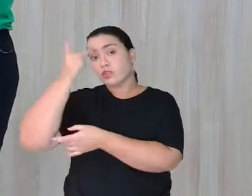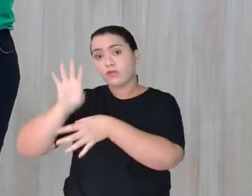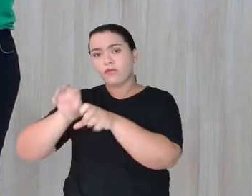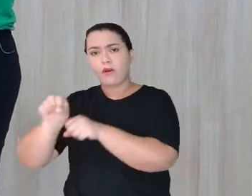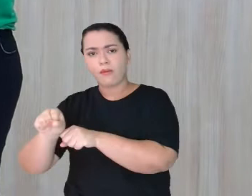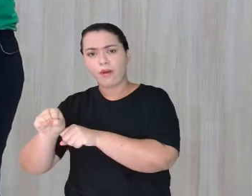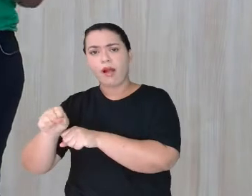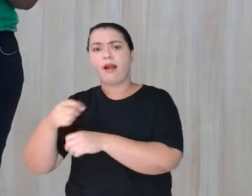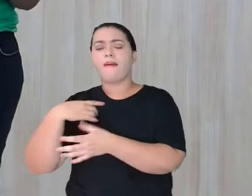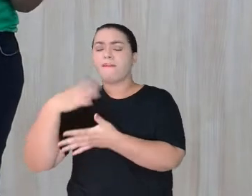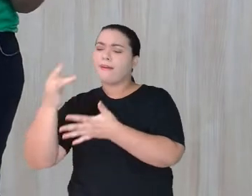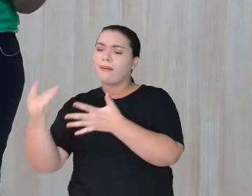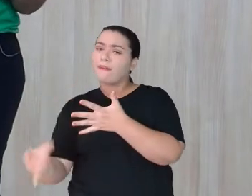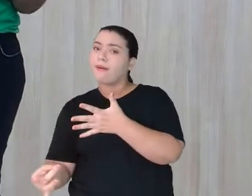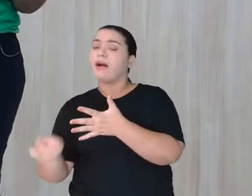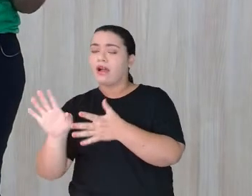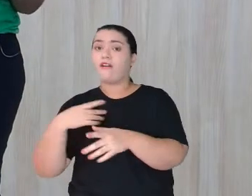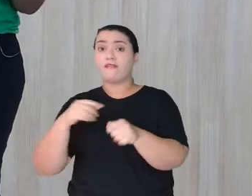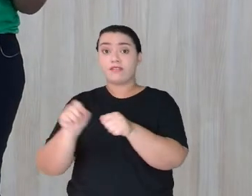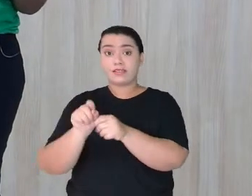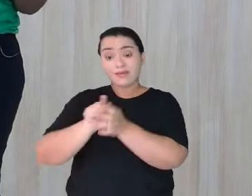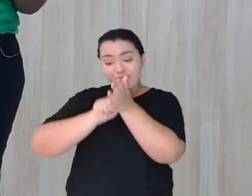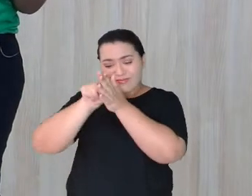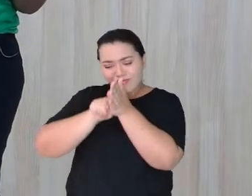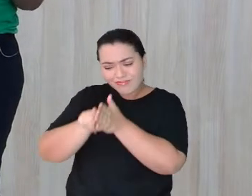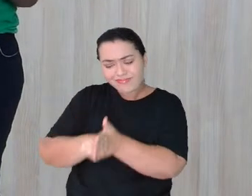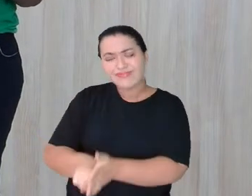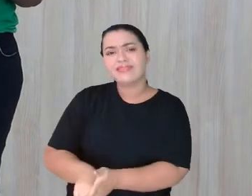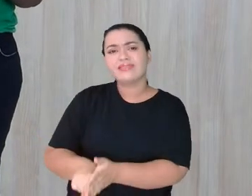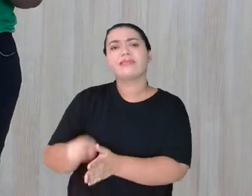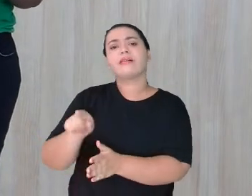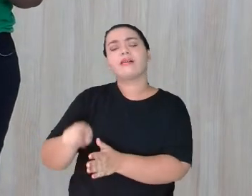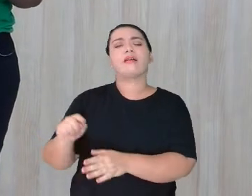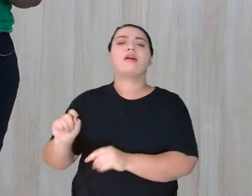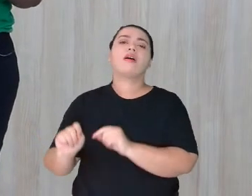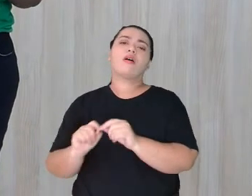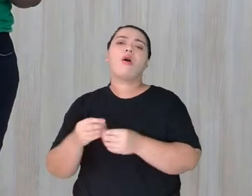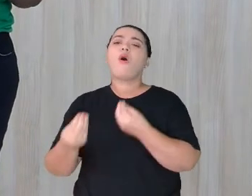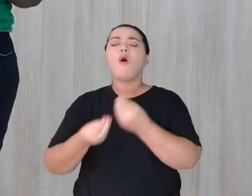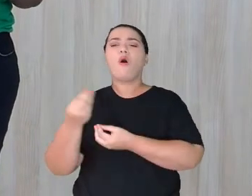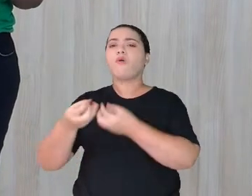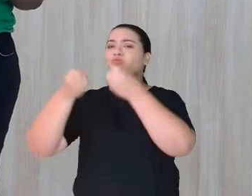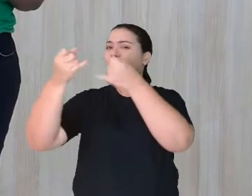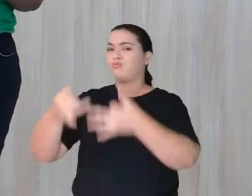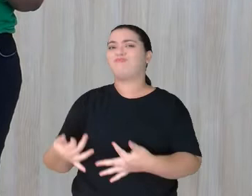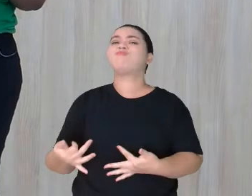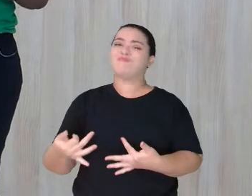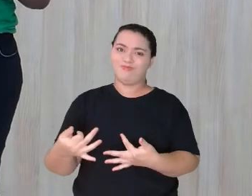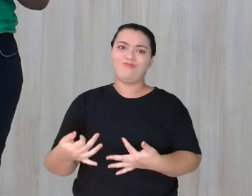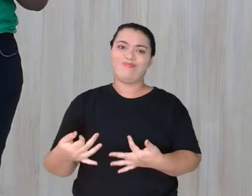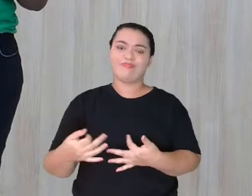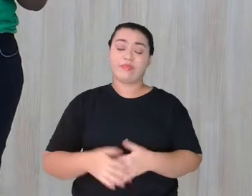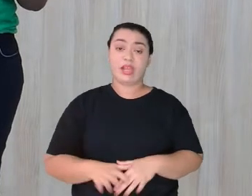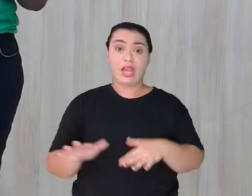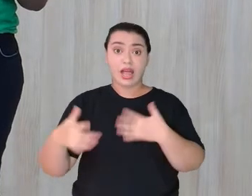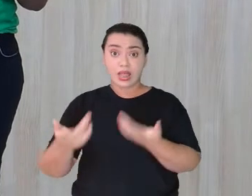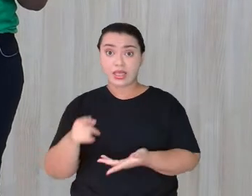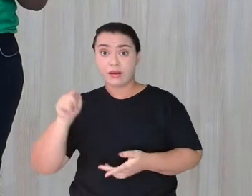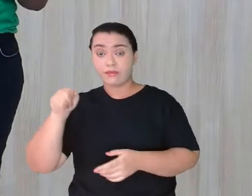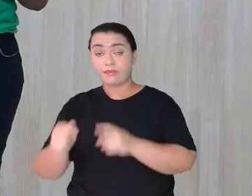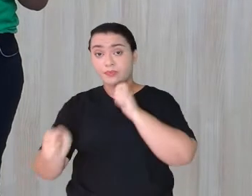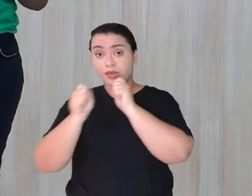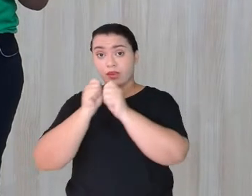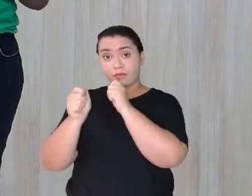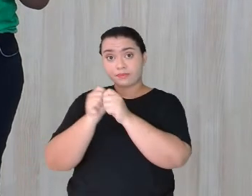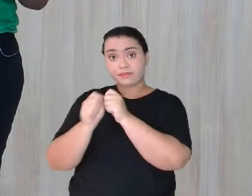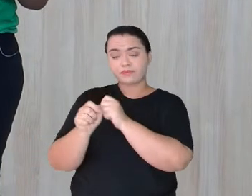Então, eu vou poder fazer essa pesquisa com muito mais arcabouço para poder contar essa história. Então, a reportagem, ela não